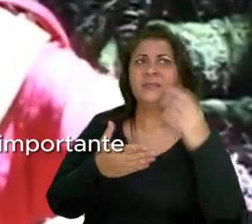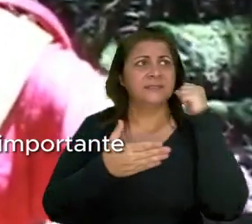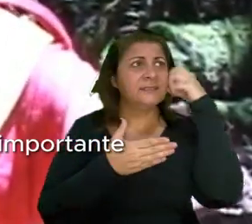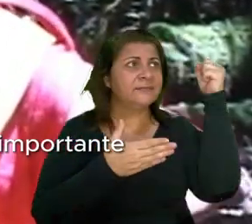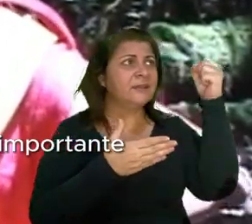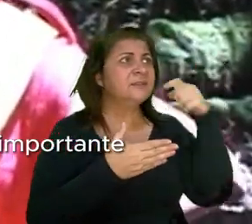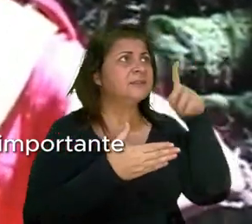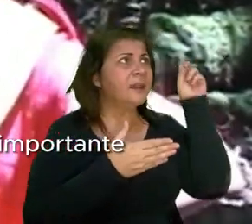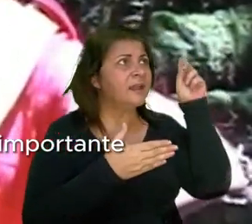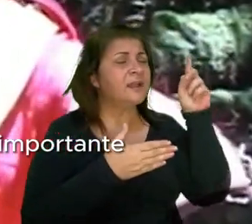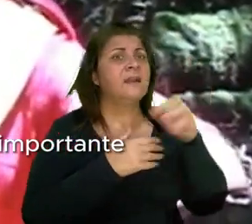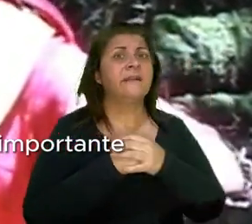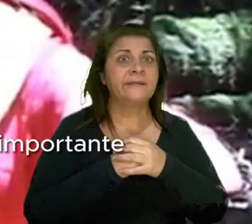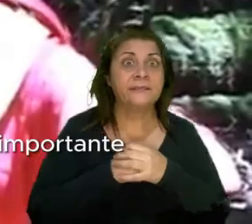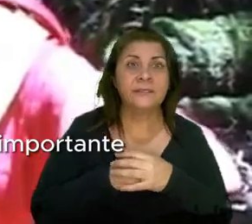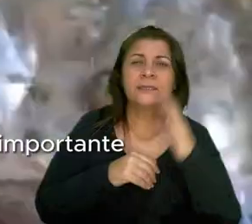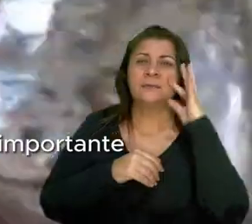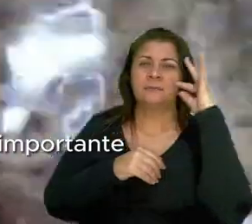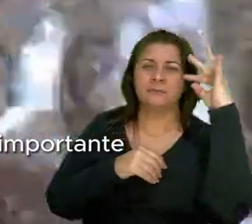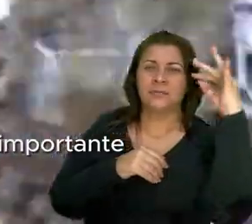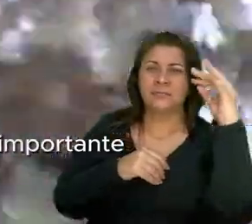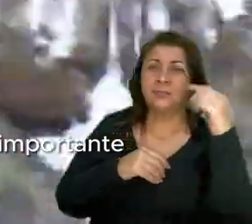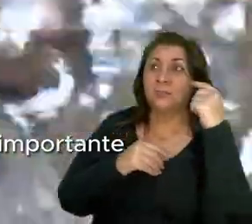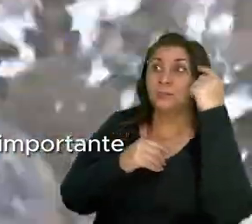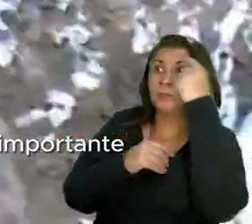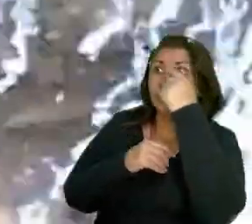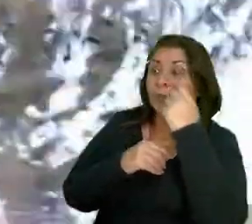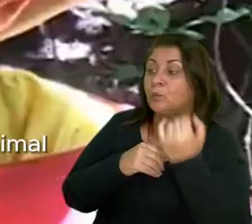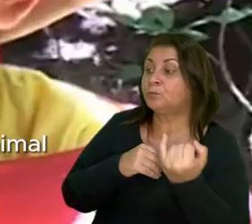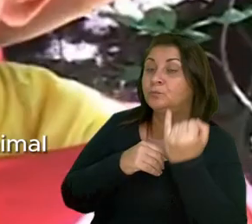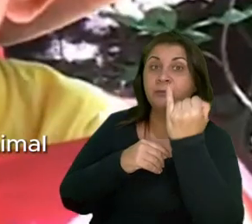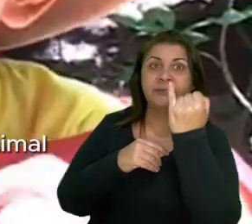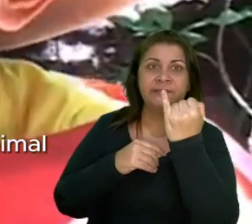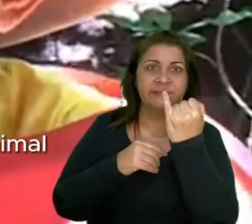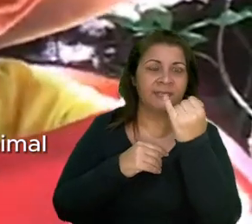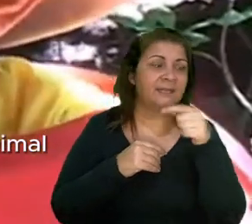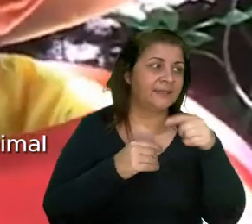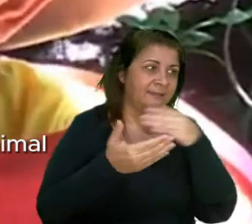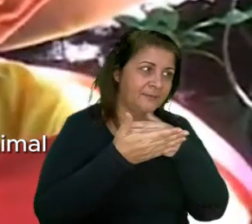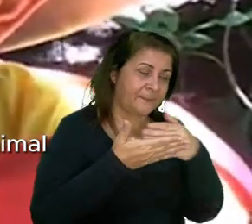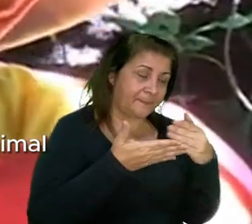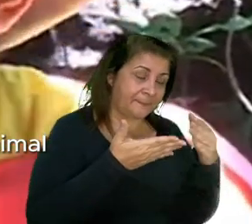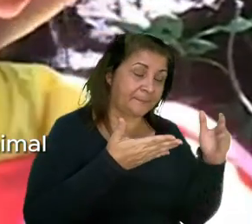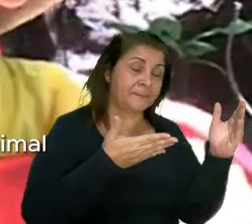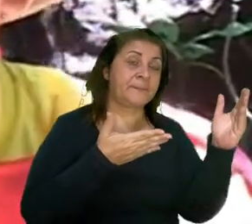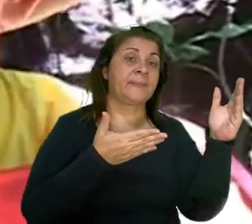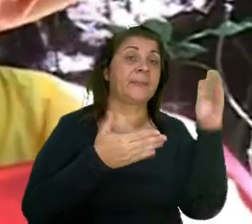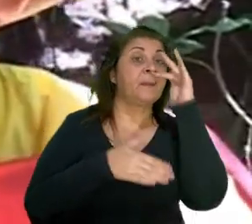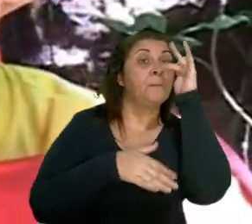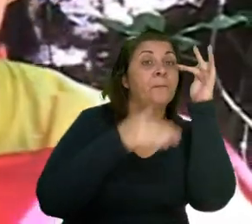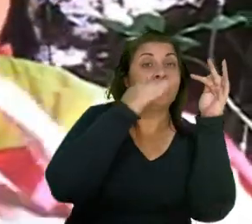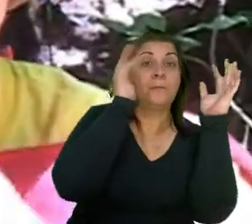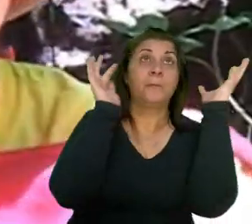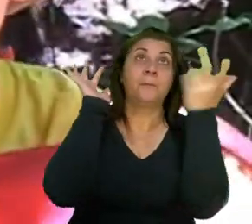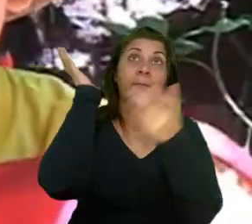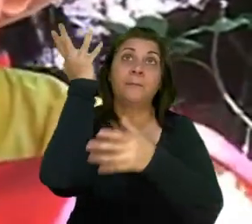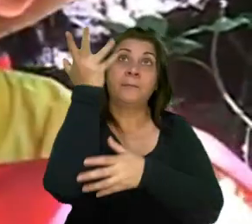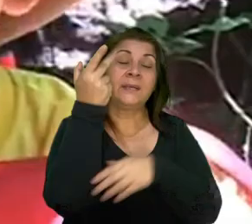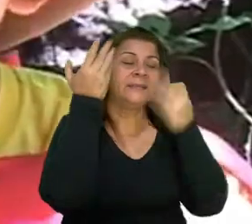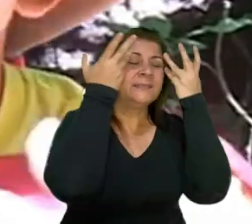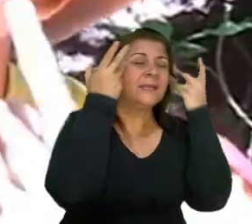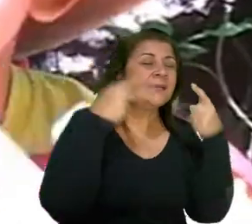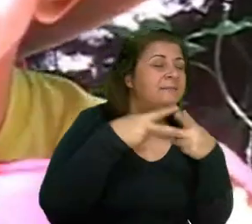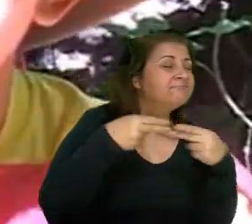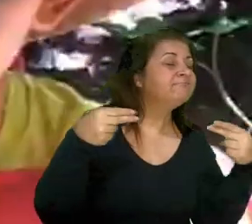Isso. Calcule só o quanto esse zoinho é importante. É aqui que nasce as plantas, os animais, o frocore